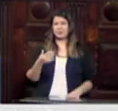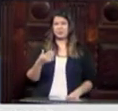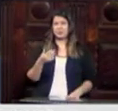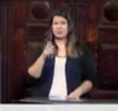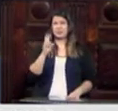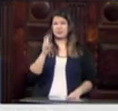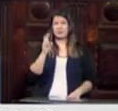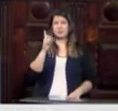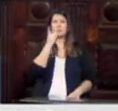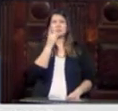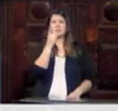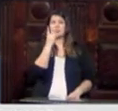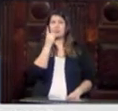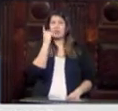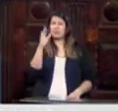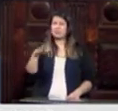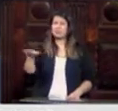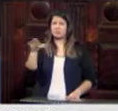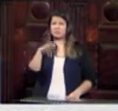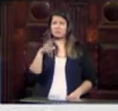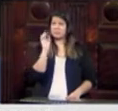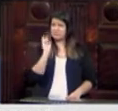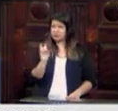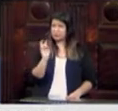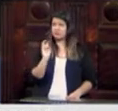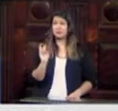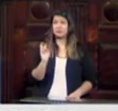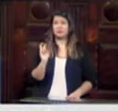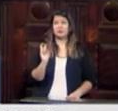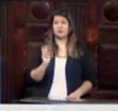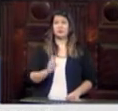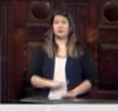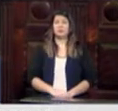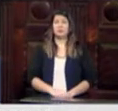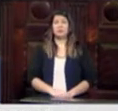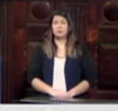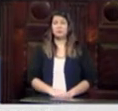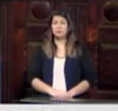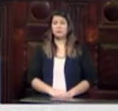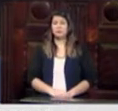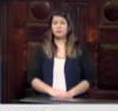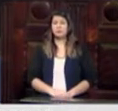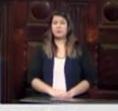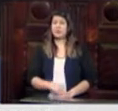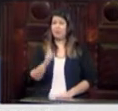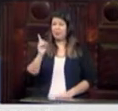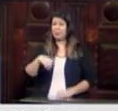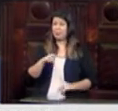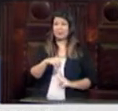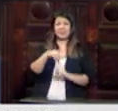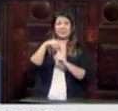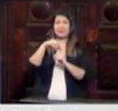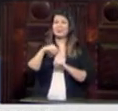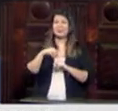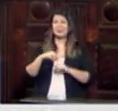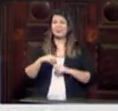5 parlamentares na casa. 5 parlamentares. É uma representação